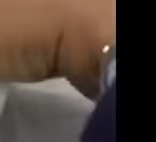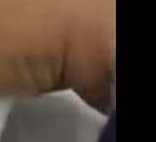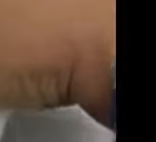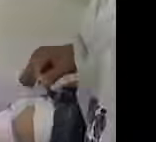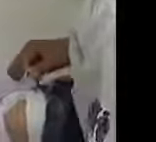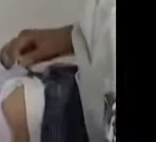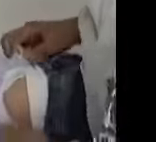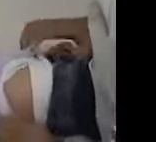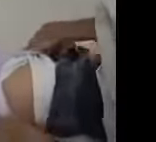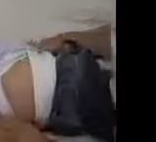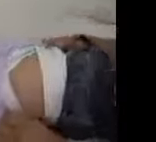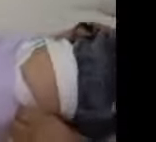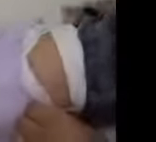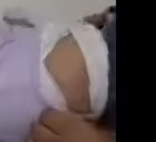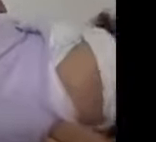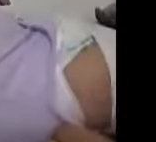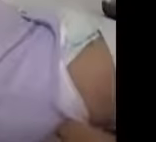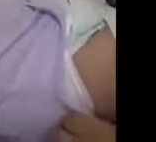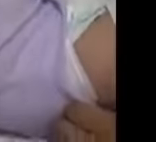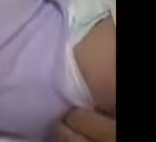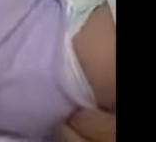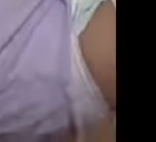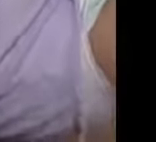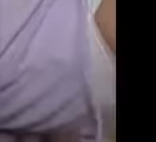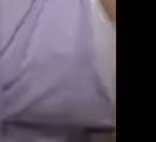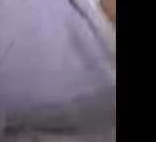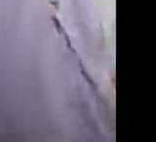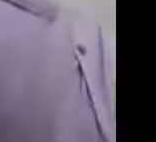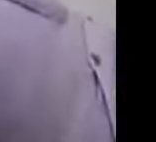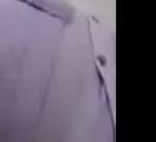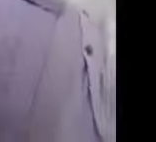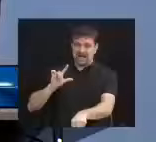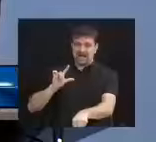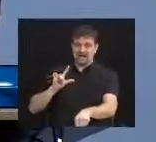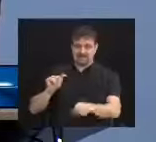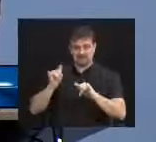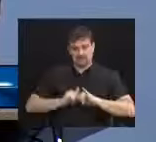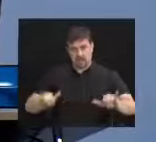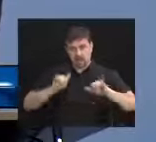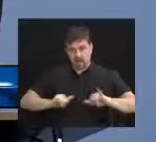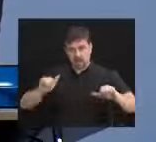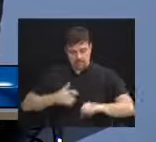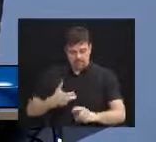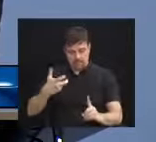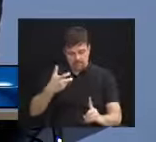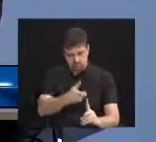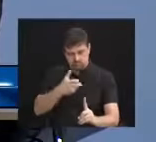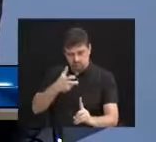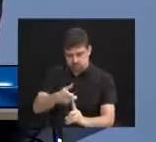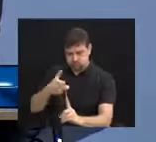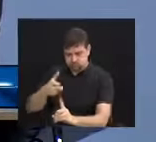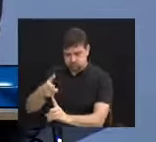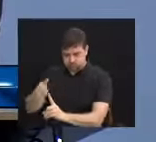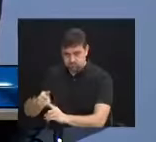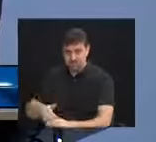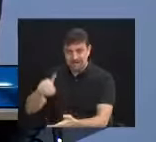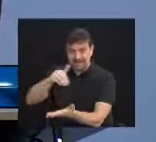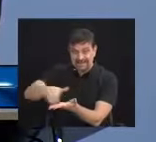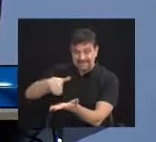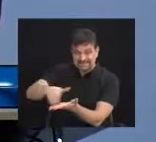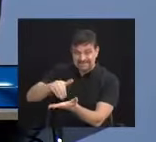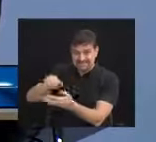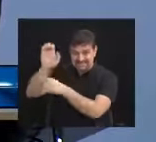esses grupos nem munícipes fora deles está encontrando vacinas segundo os dados da secretaria de saúde do estado já são